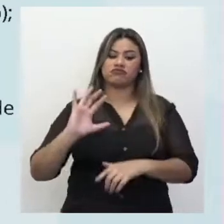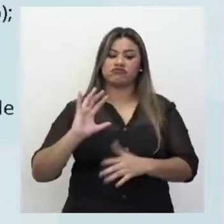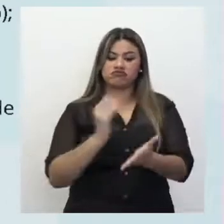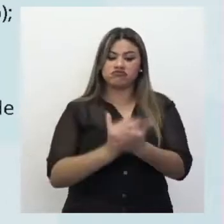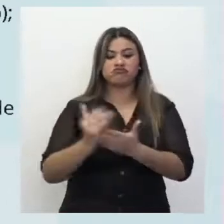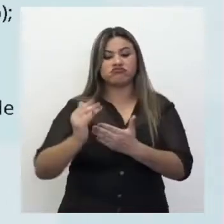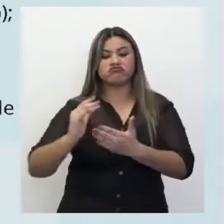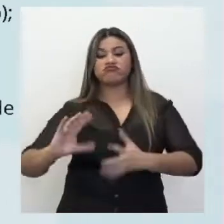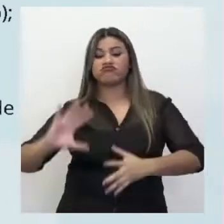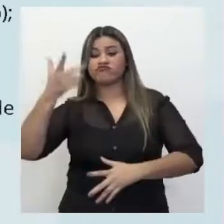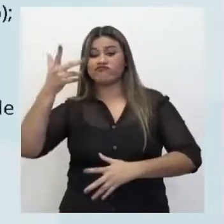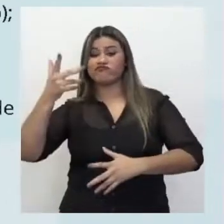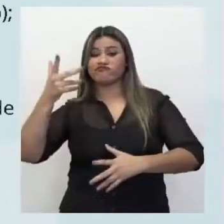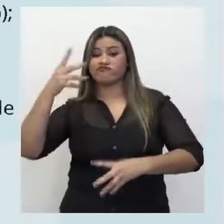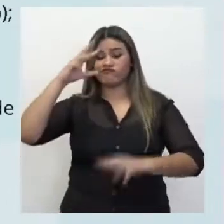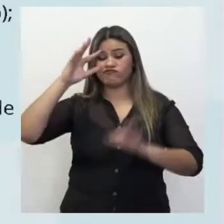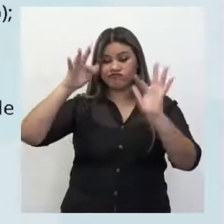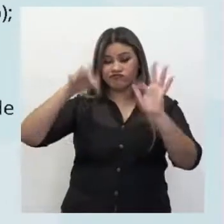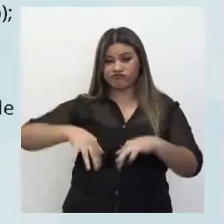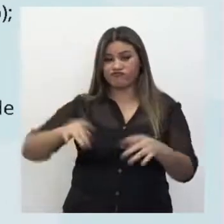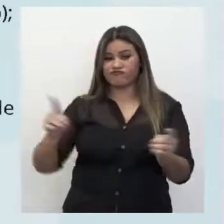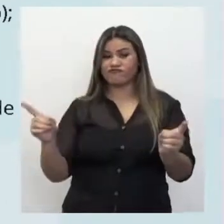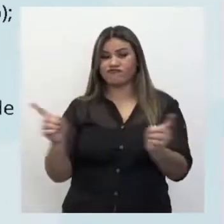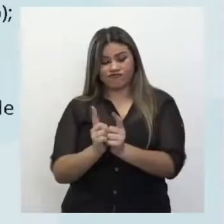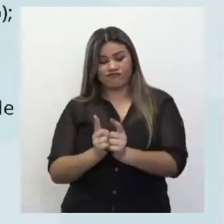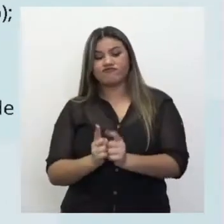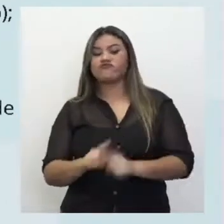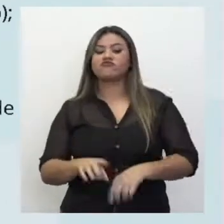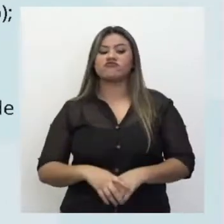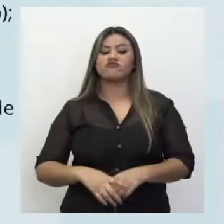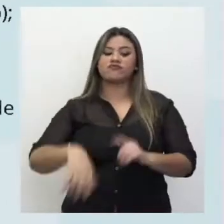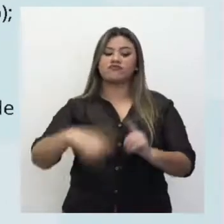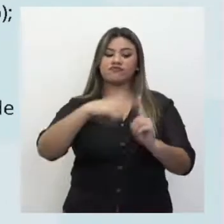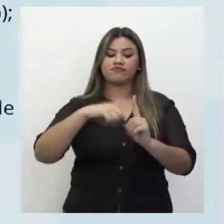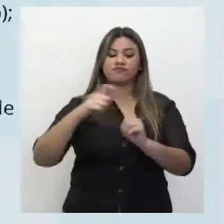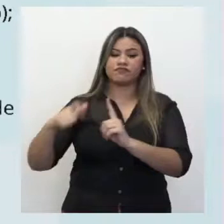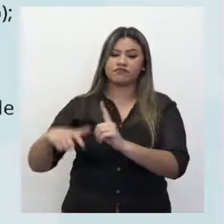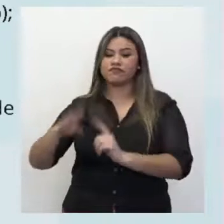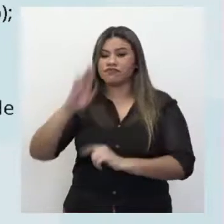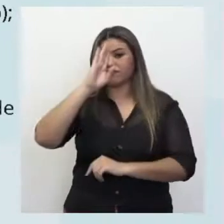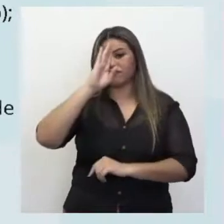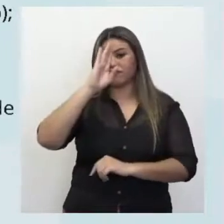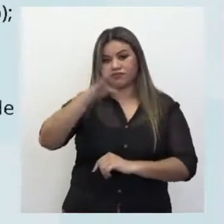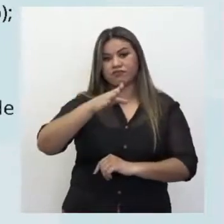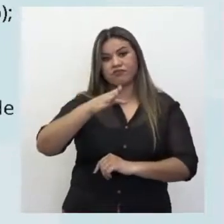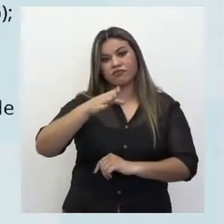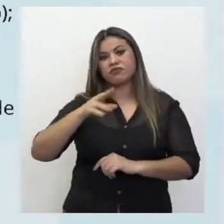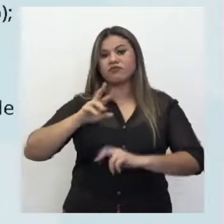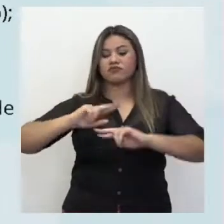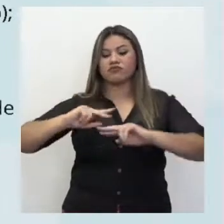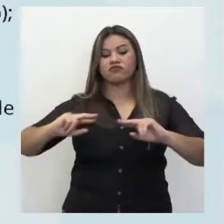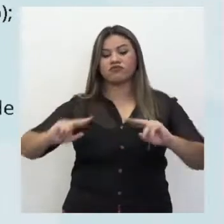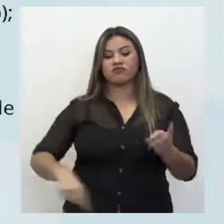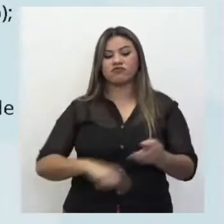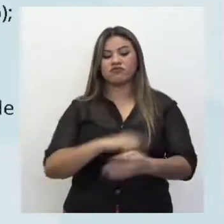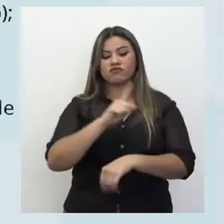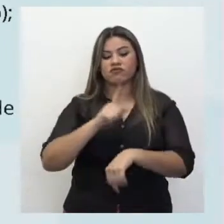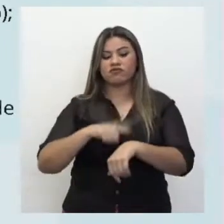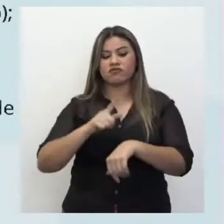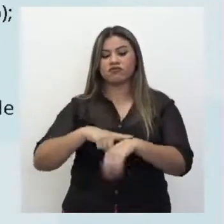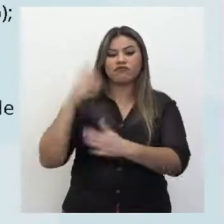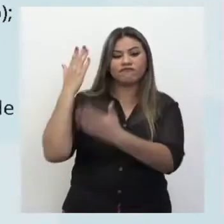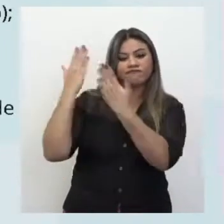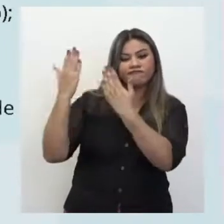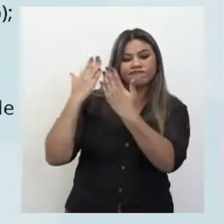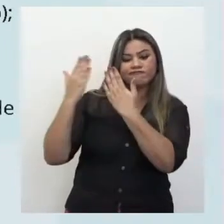conclusão, né? Bem mais curta, né? Personagens principais e secundárias e tempo psicológico ou cronológico. Tudo